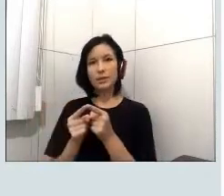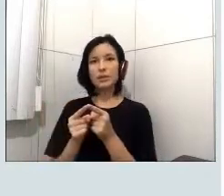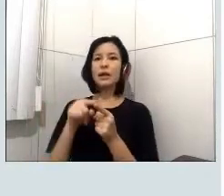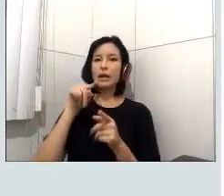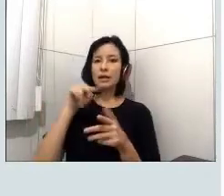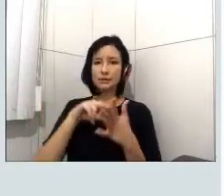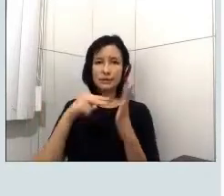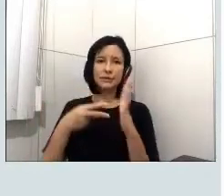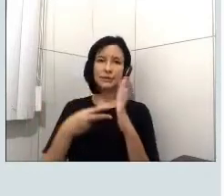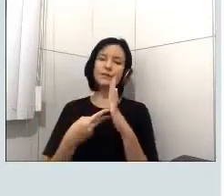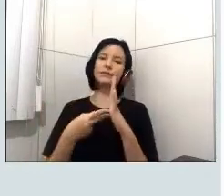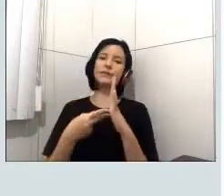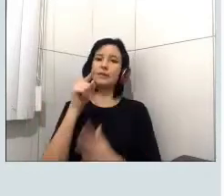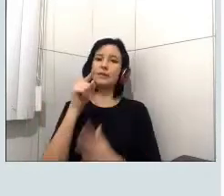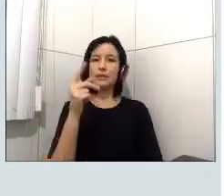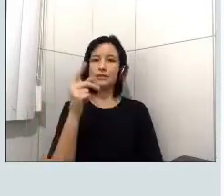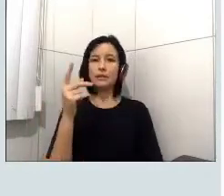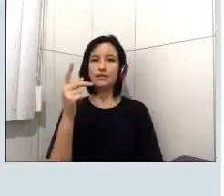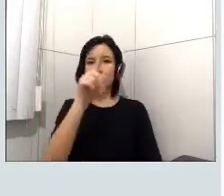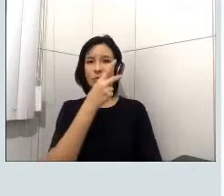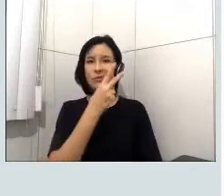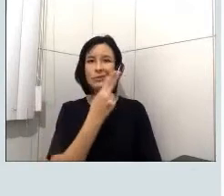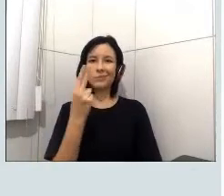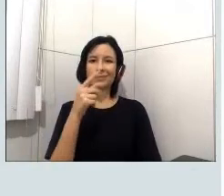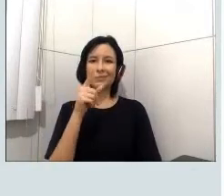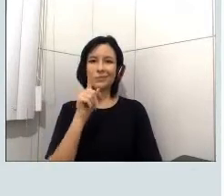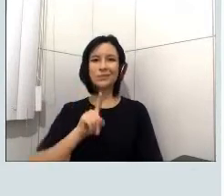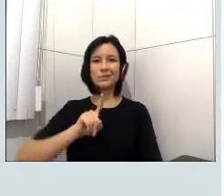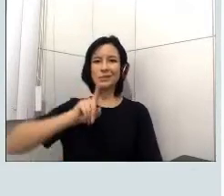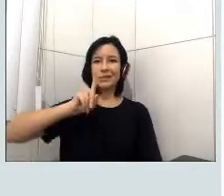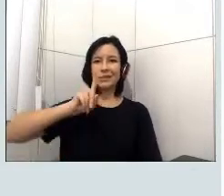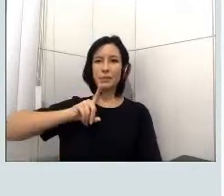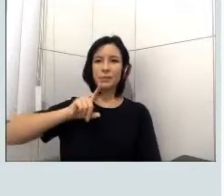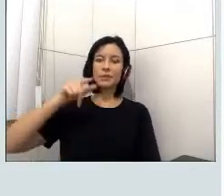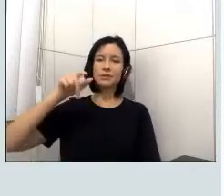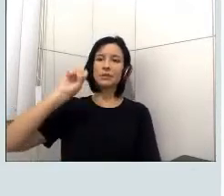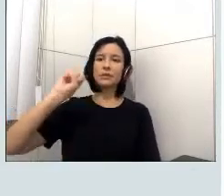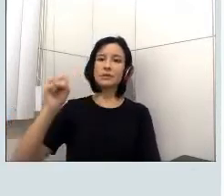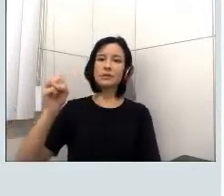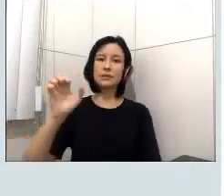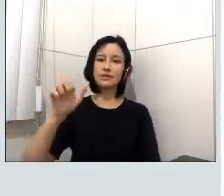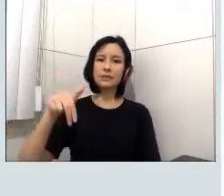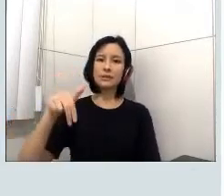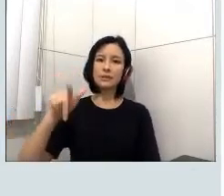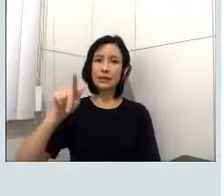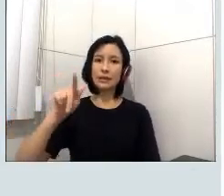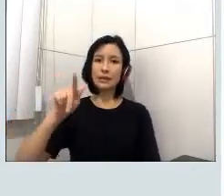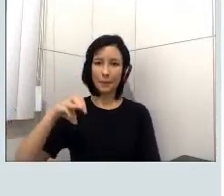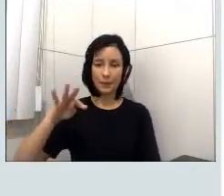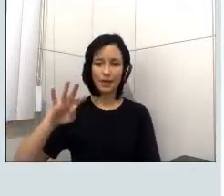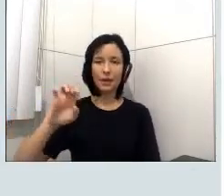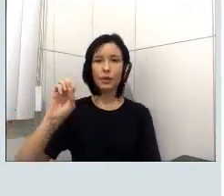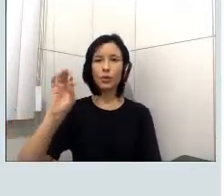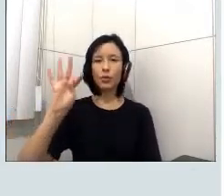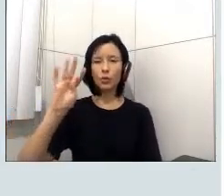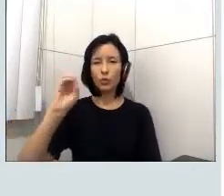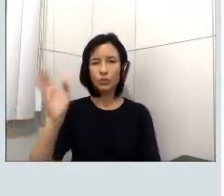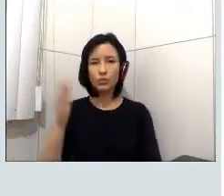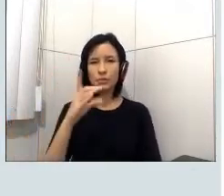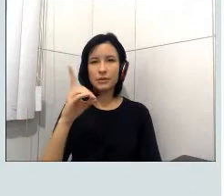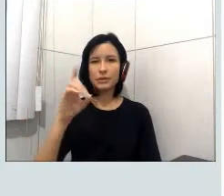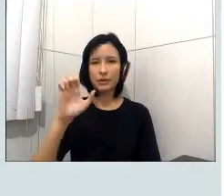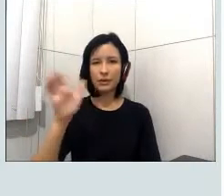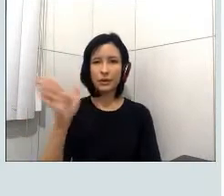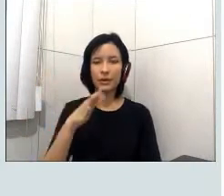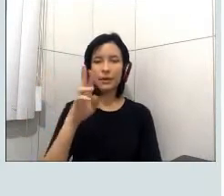Ou seja, a reunião entre esses pontos distintos e o conjunto de pontos que está sobre